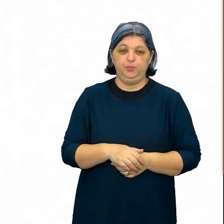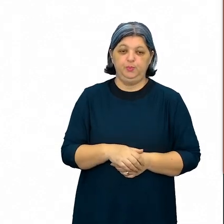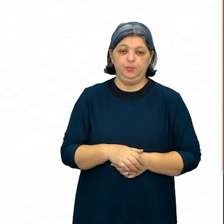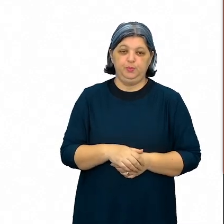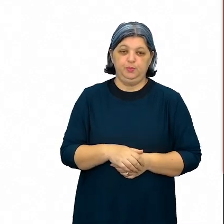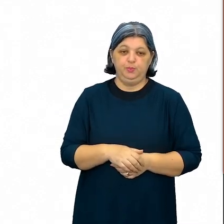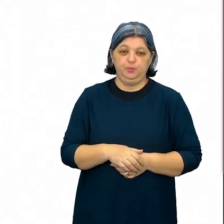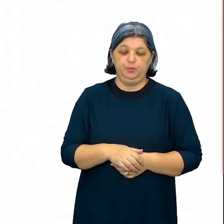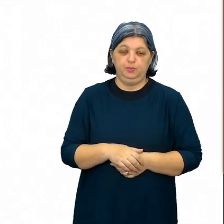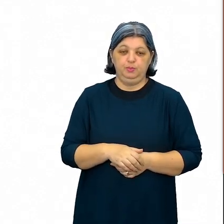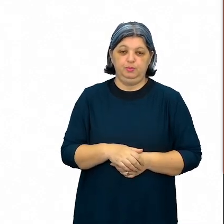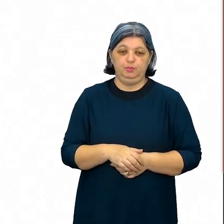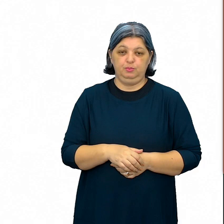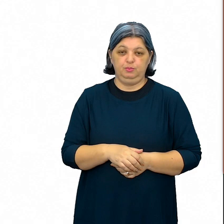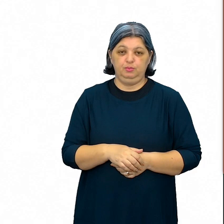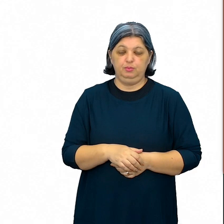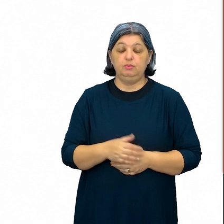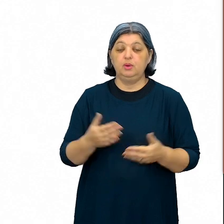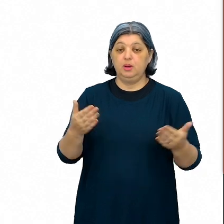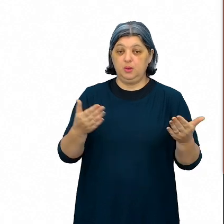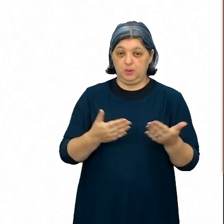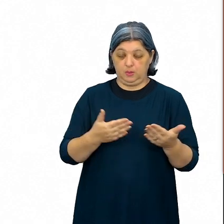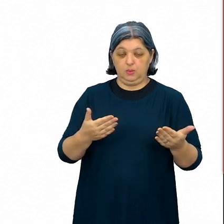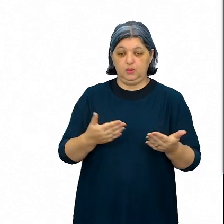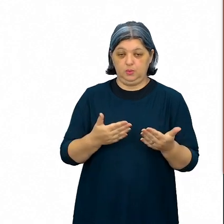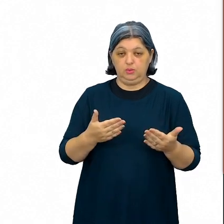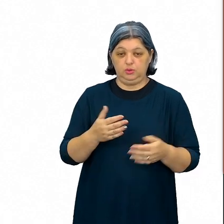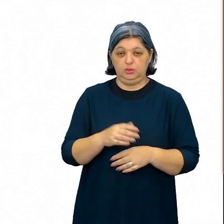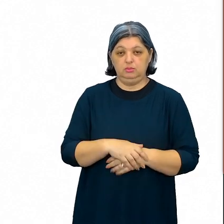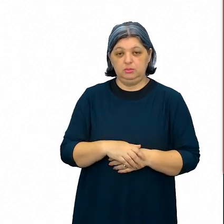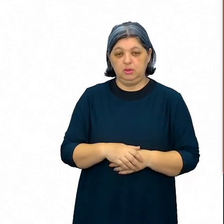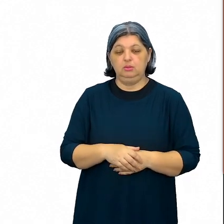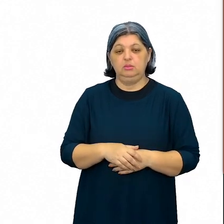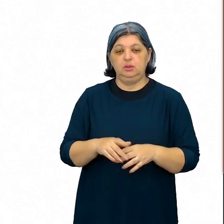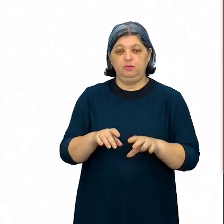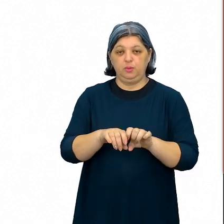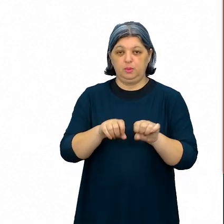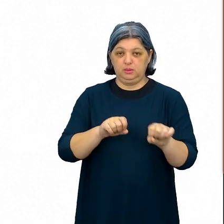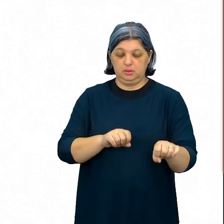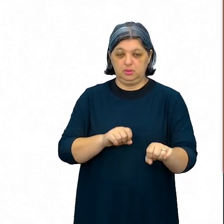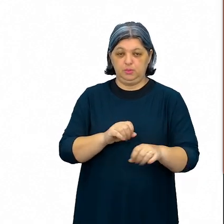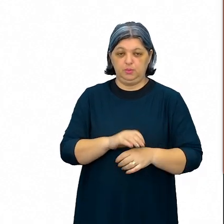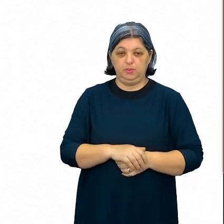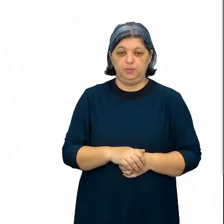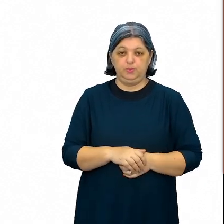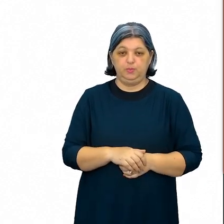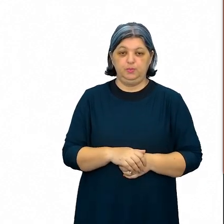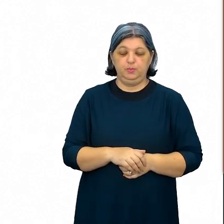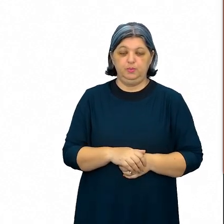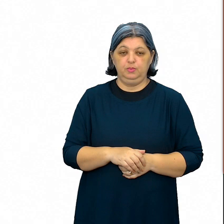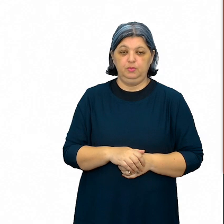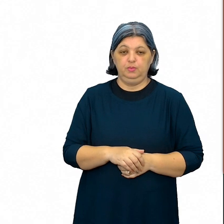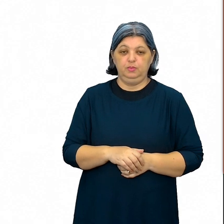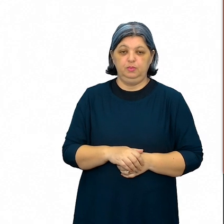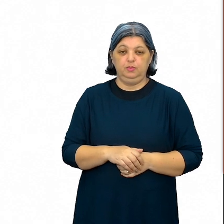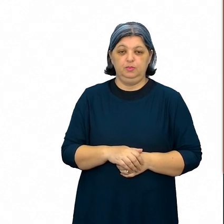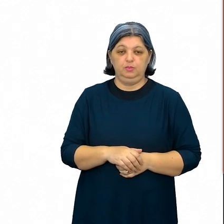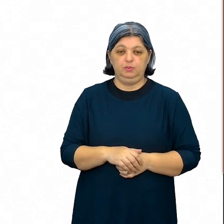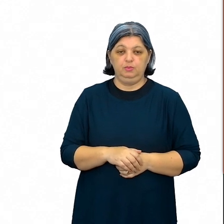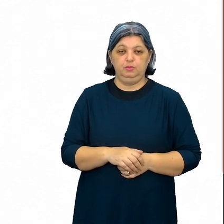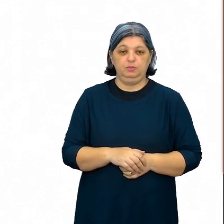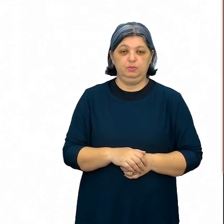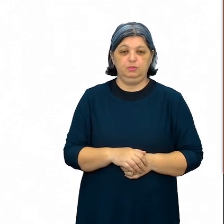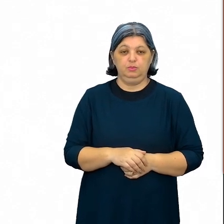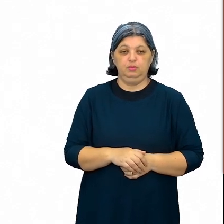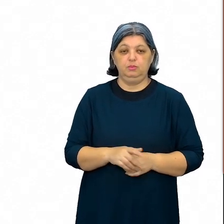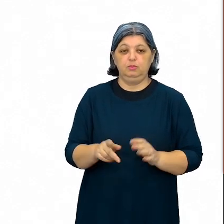É para que a gente se localize bem hoje nesta transmissão desta formação né Nós estamos aí falando da